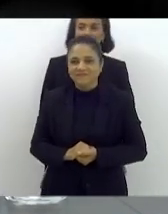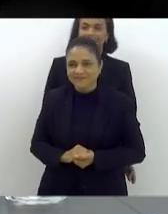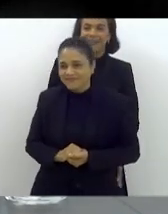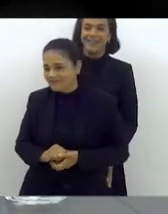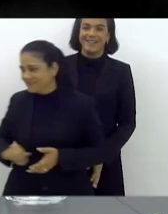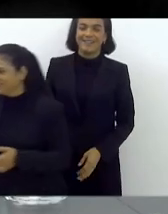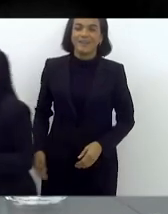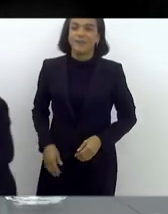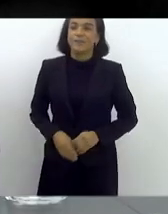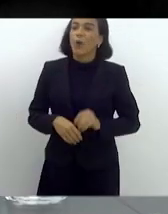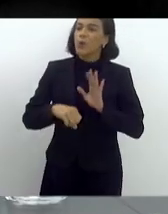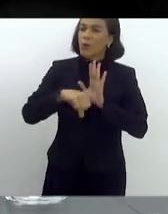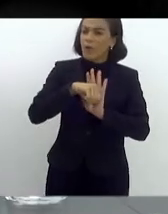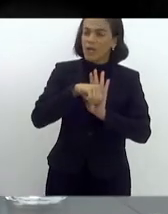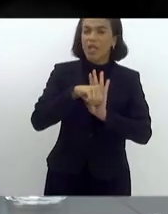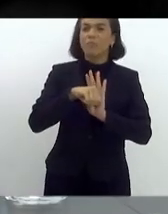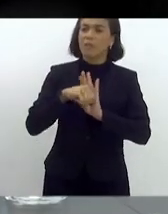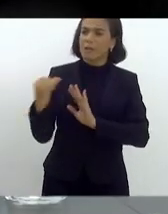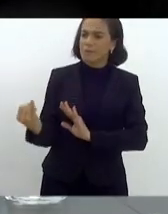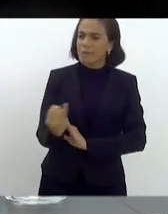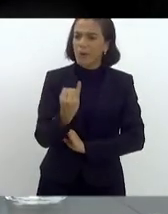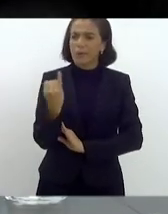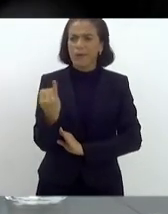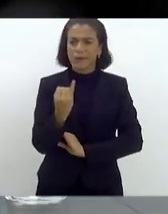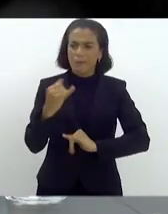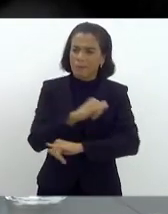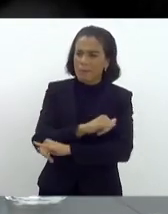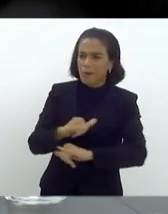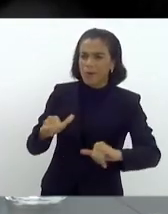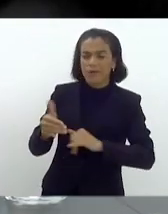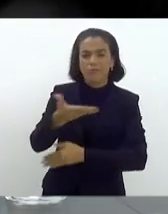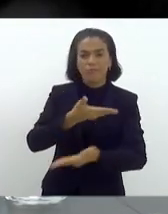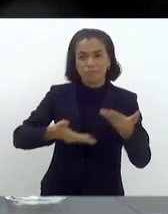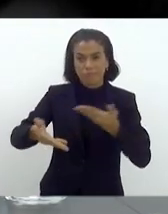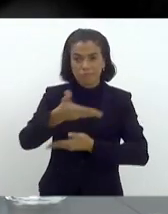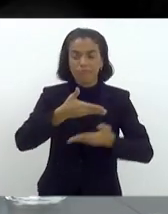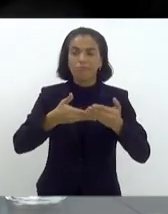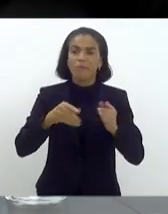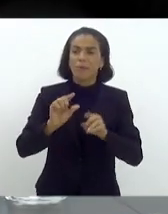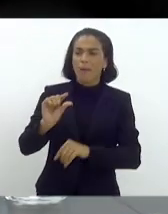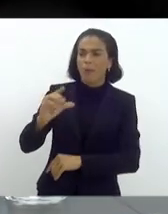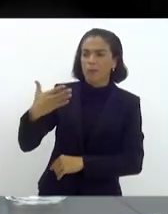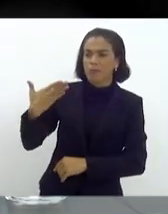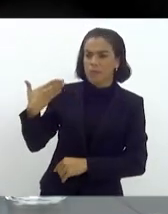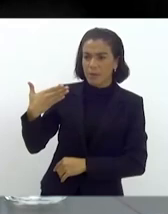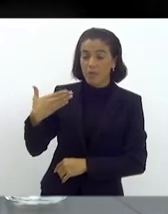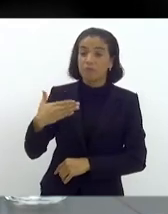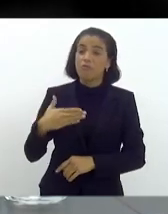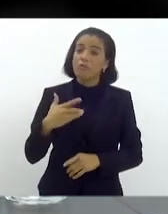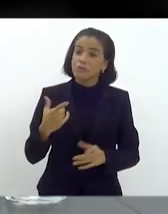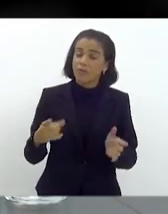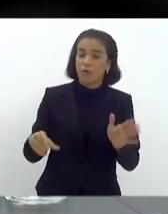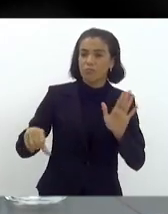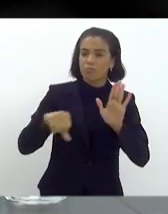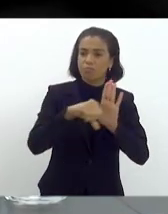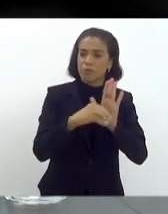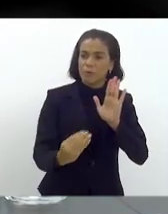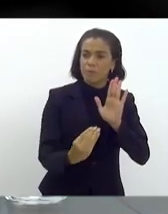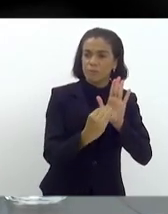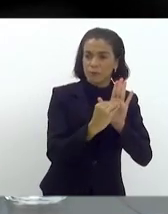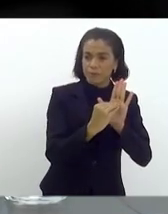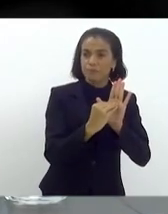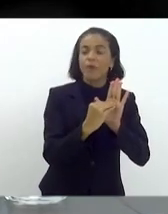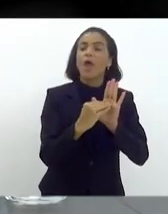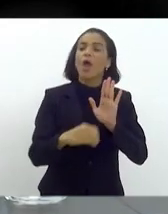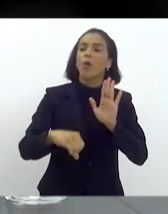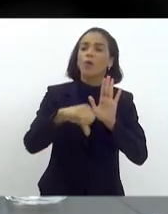e outro crime que também de suma relevância que foi colocado recentemente que foi positivado no código penal se